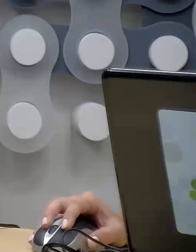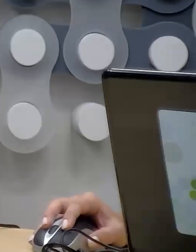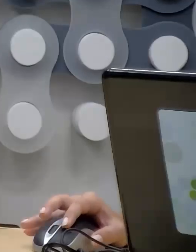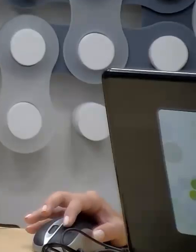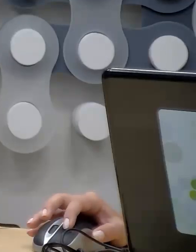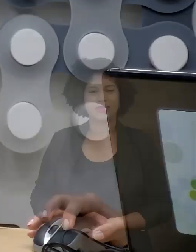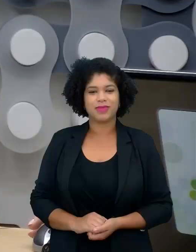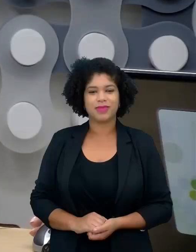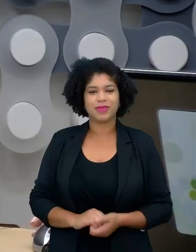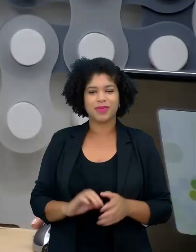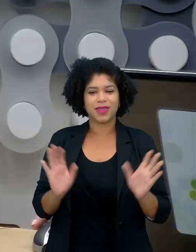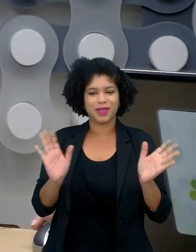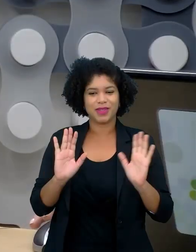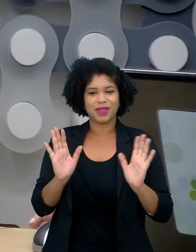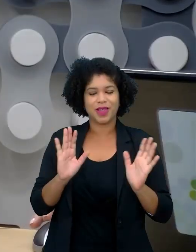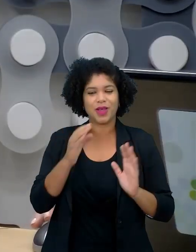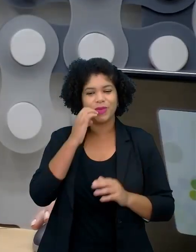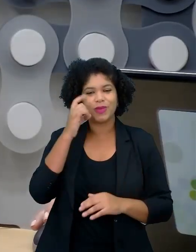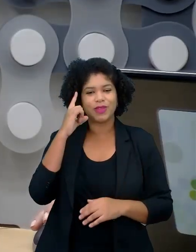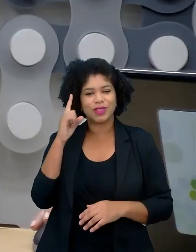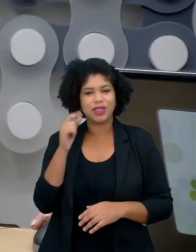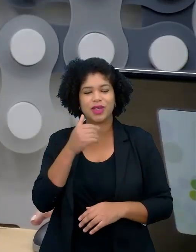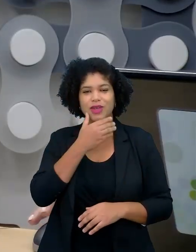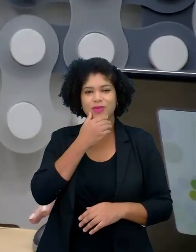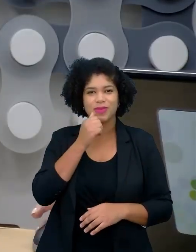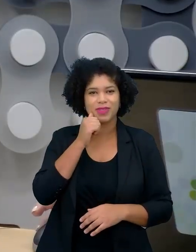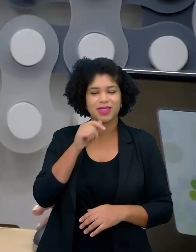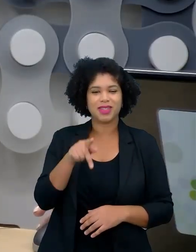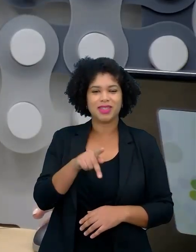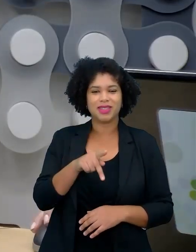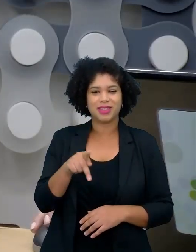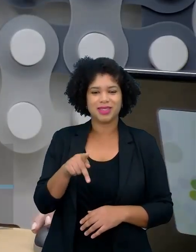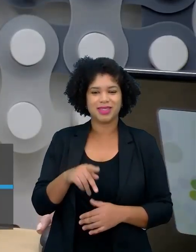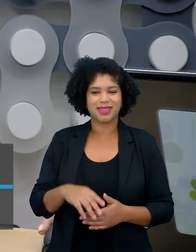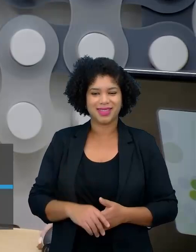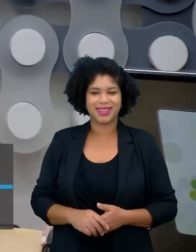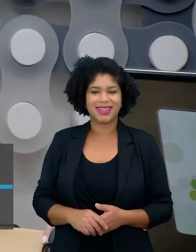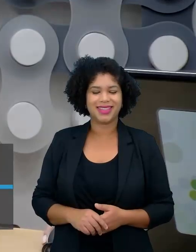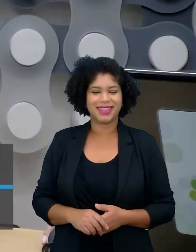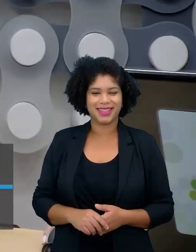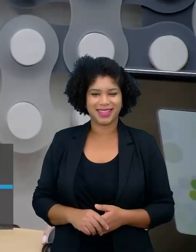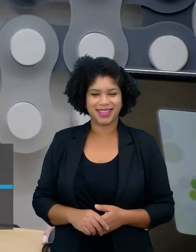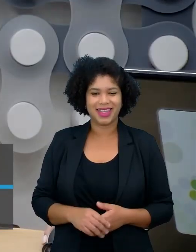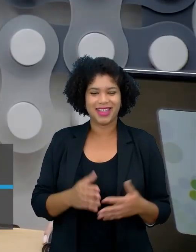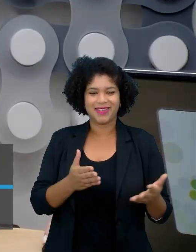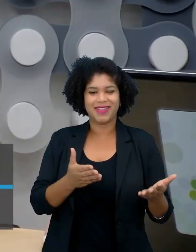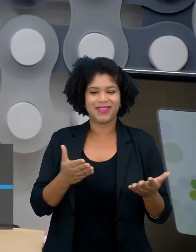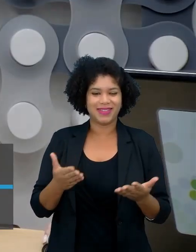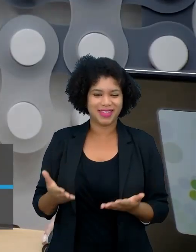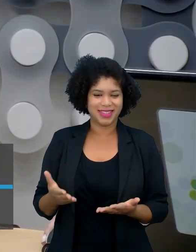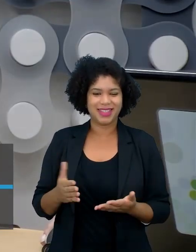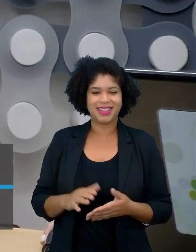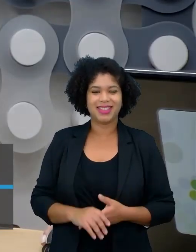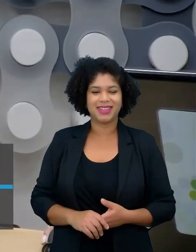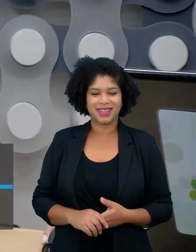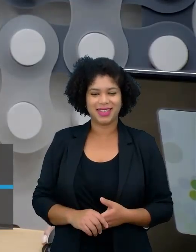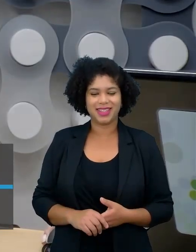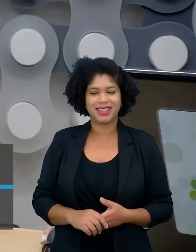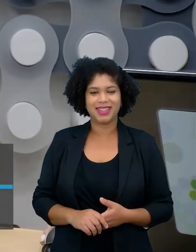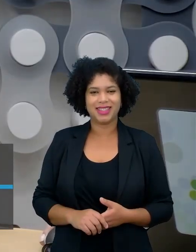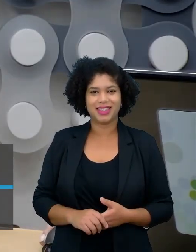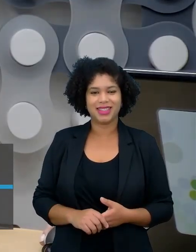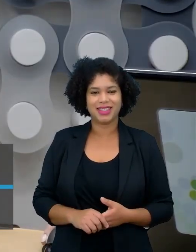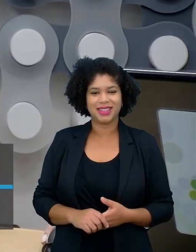Bom dia, professores, professoras, bom dia, professores coordenadores de núcleo pedagógico, diretores e demais profissionais da